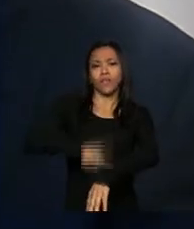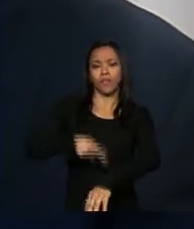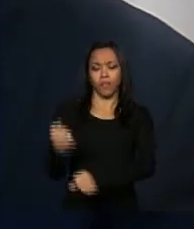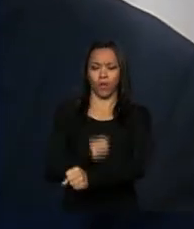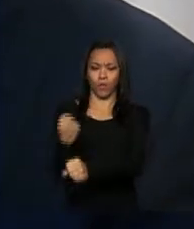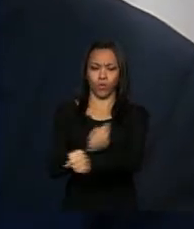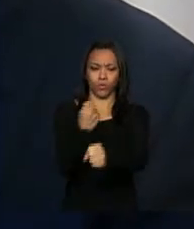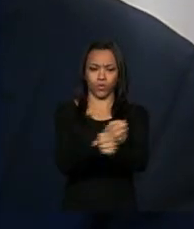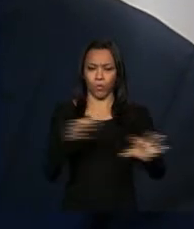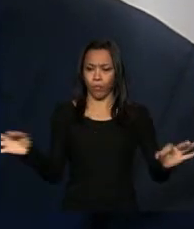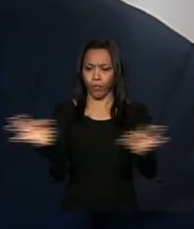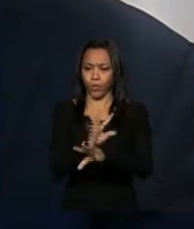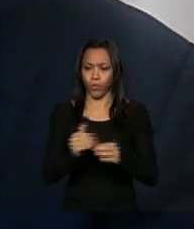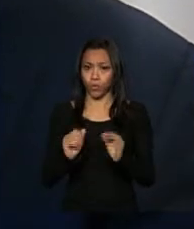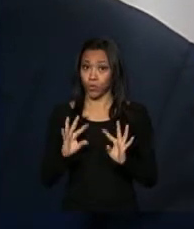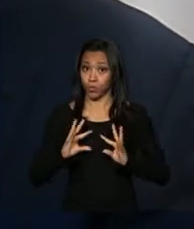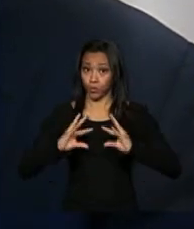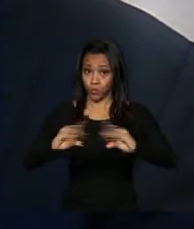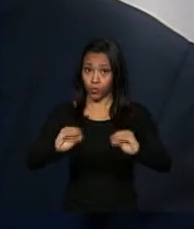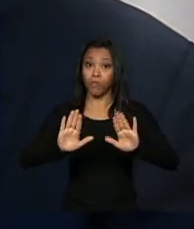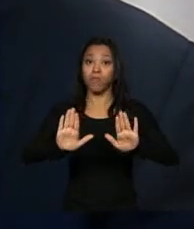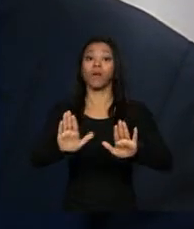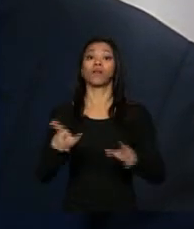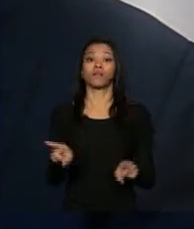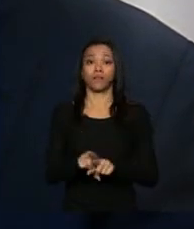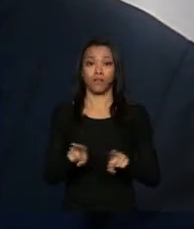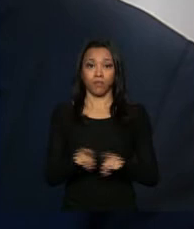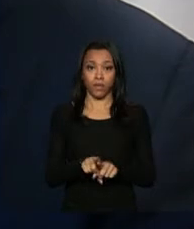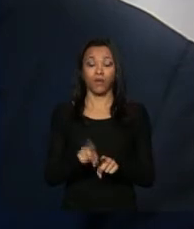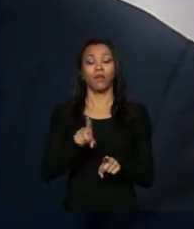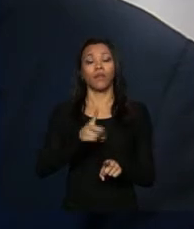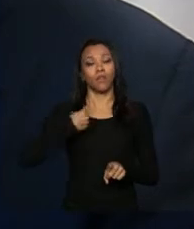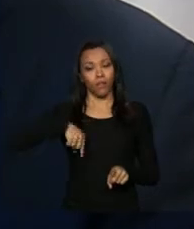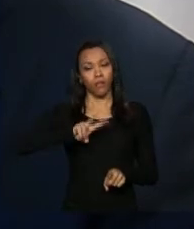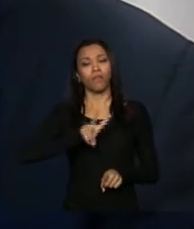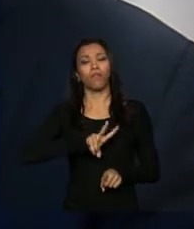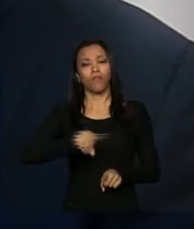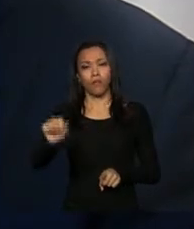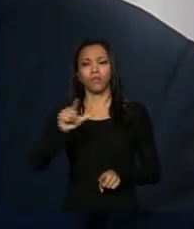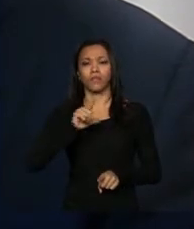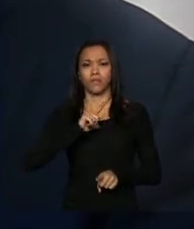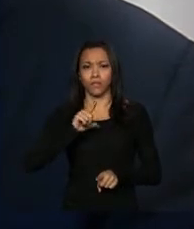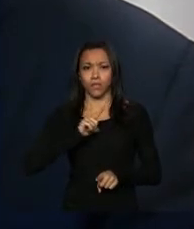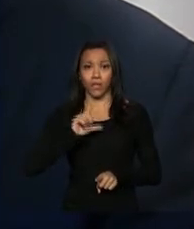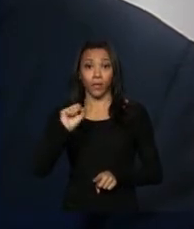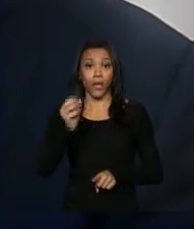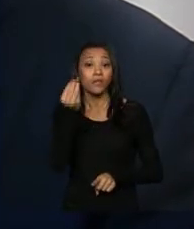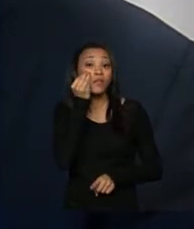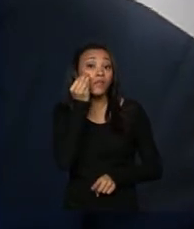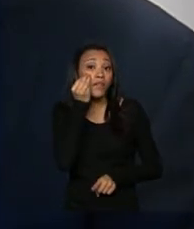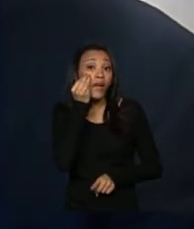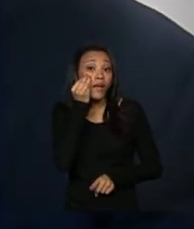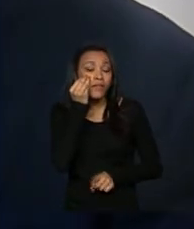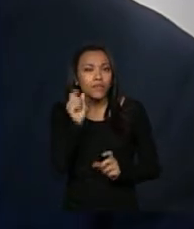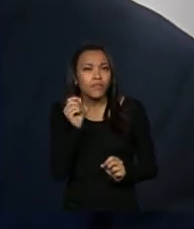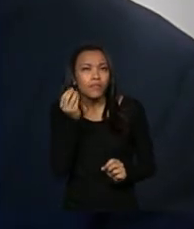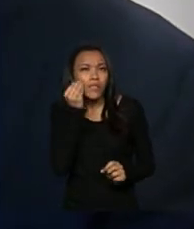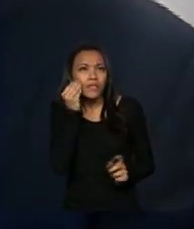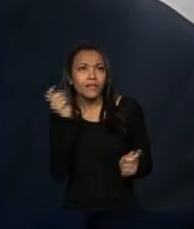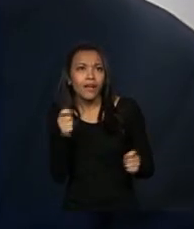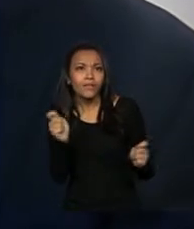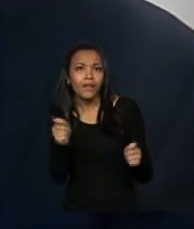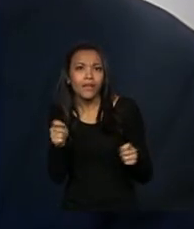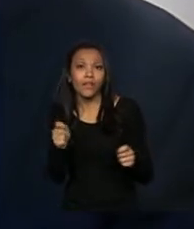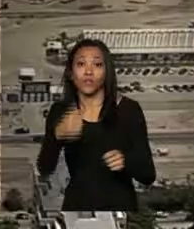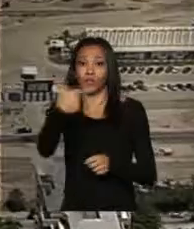obras efetivadas, mas também nós teremos os eventos testes funcionando, acontecendo já a partir do